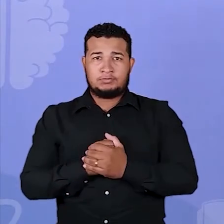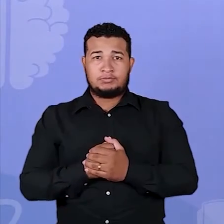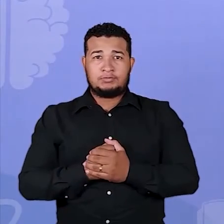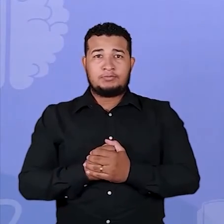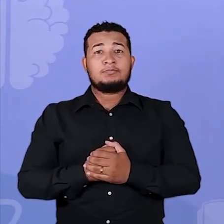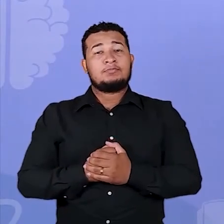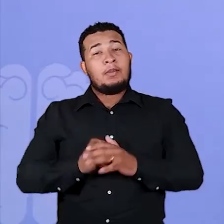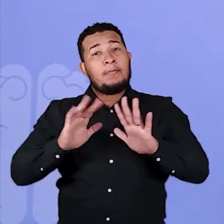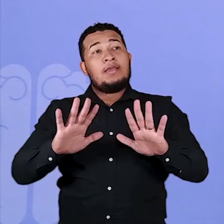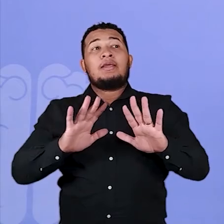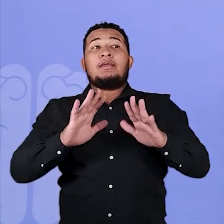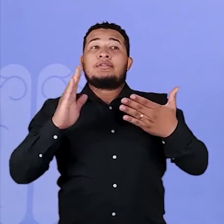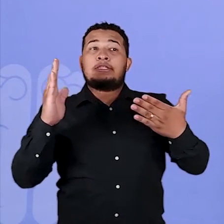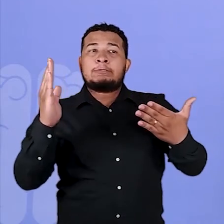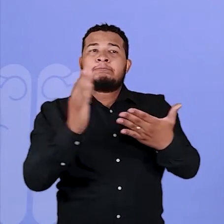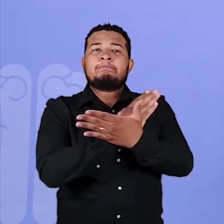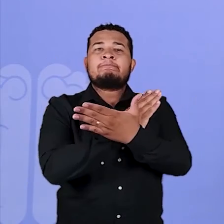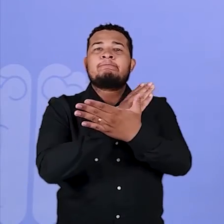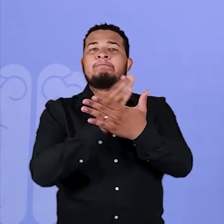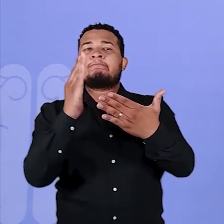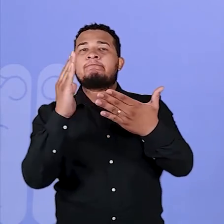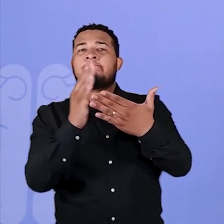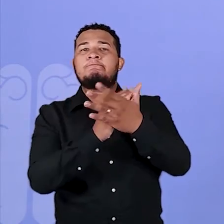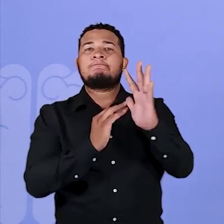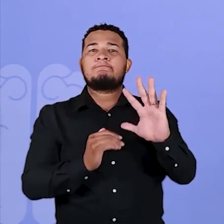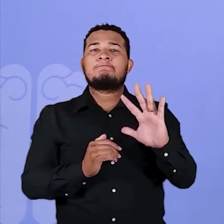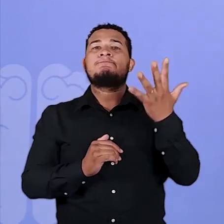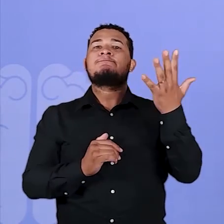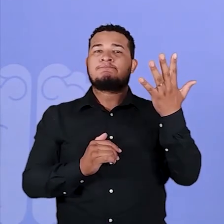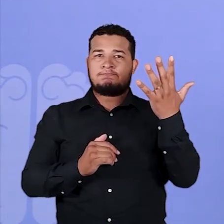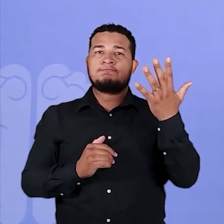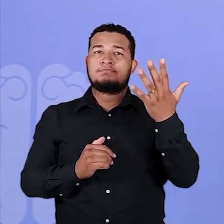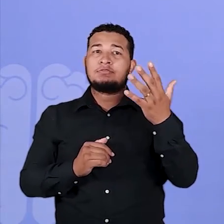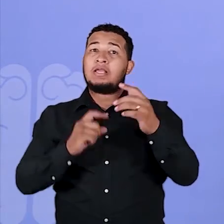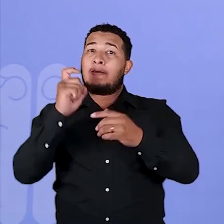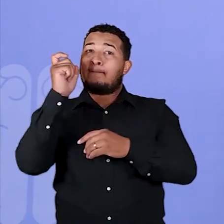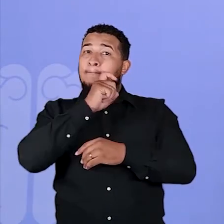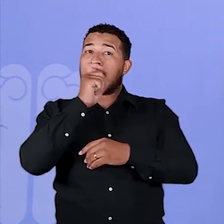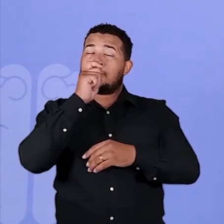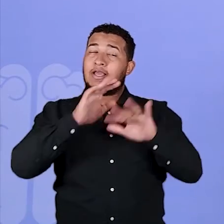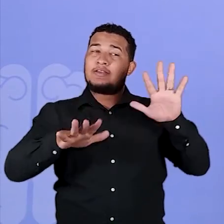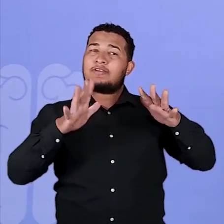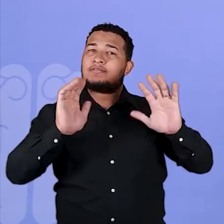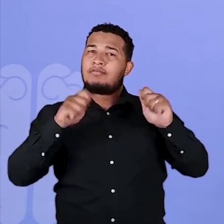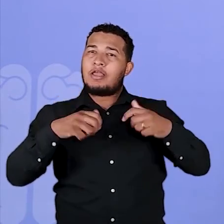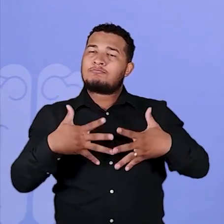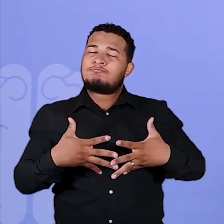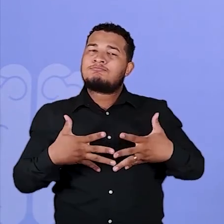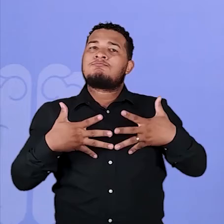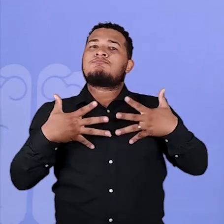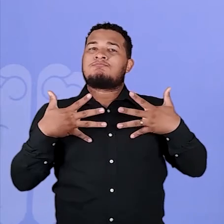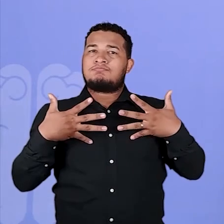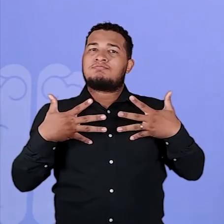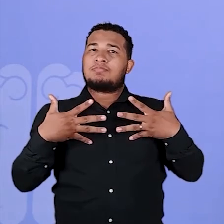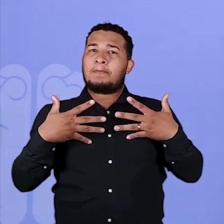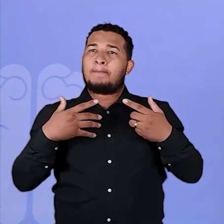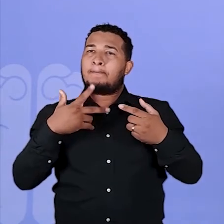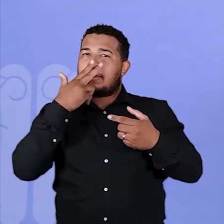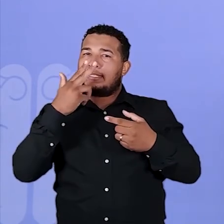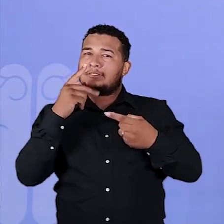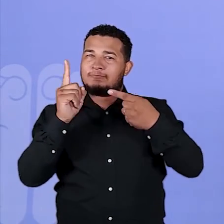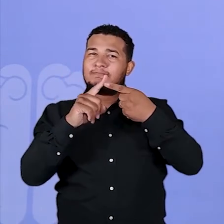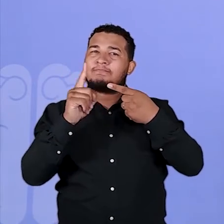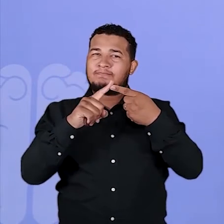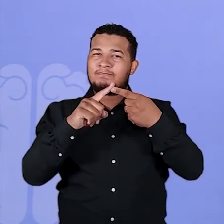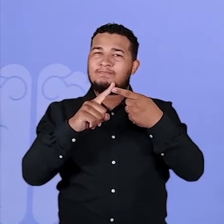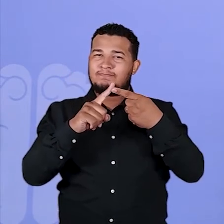um lado, em alguns casos, contar uma mentira pode até satisfazer essa primeira